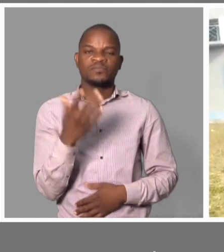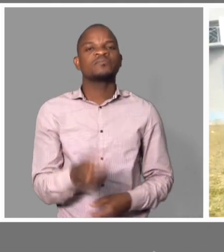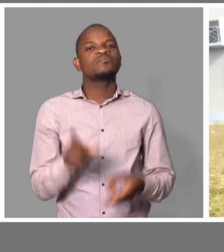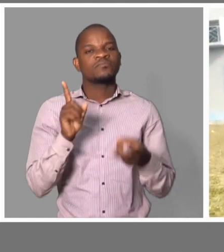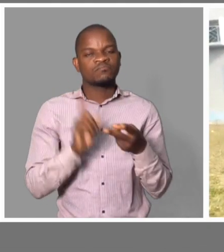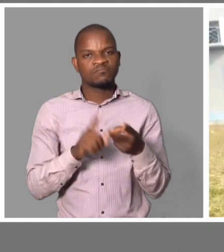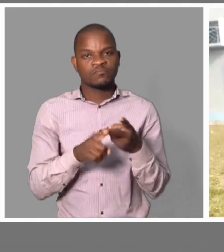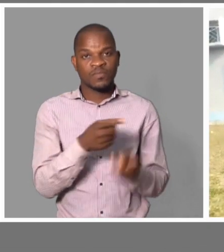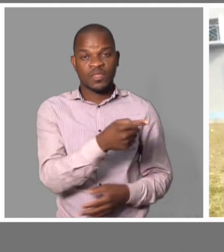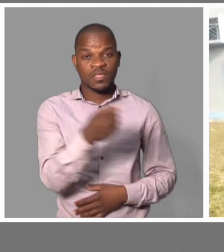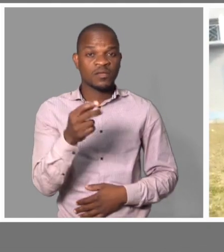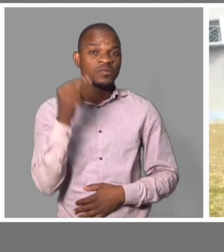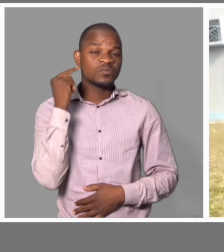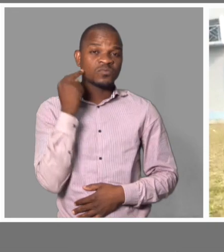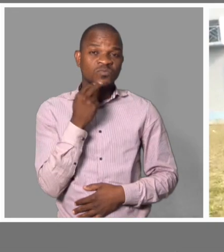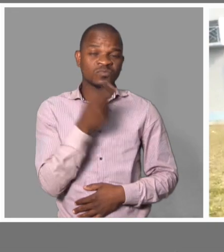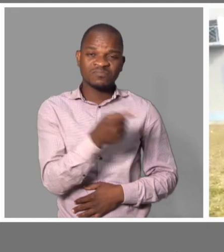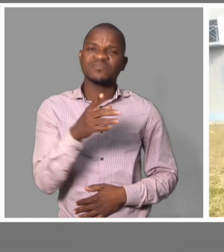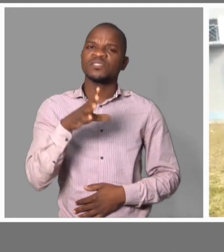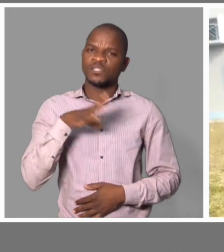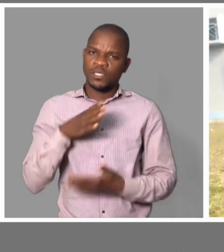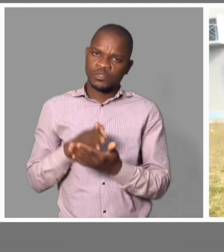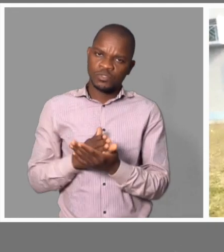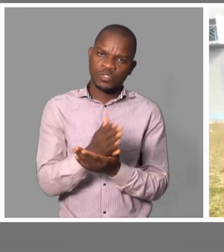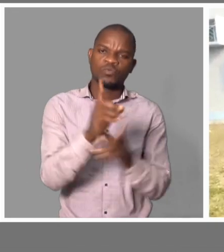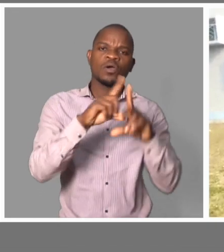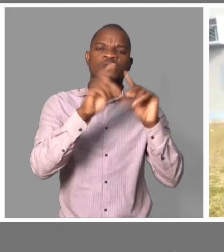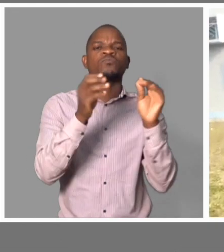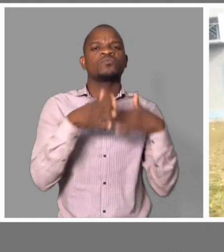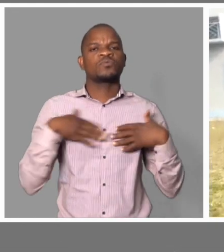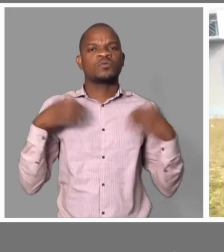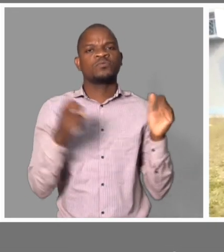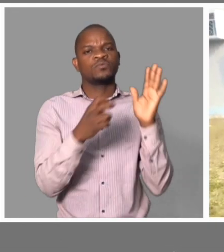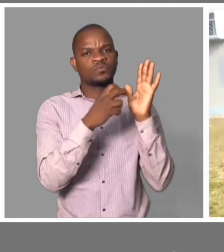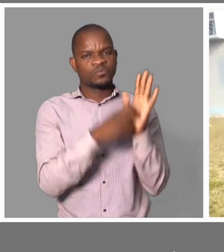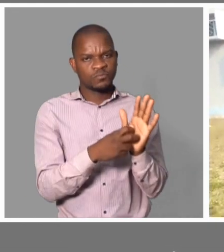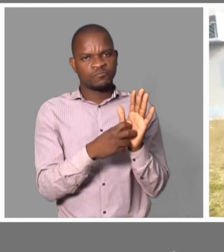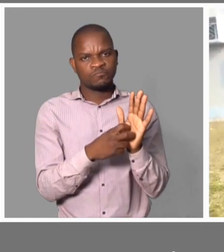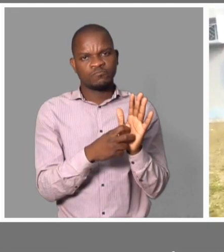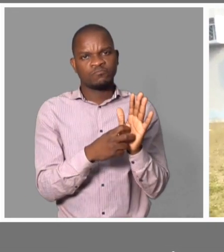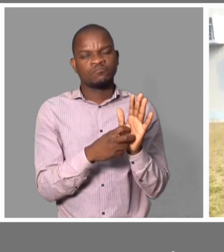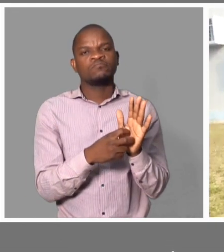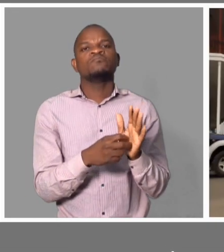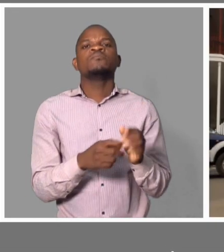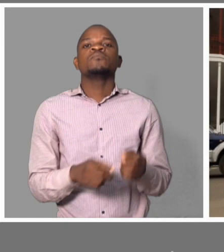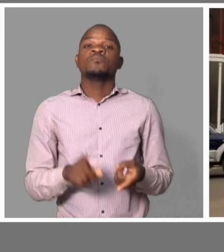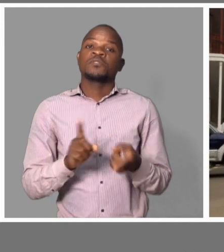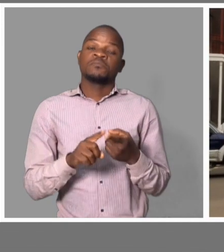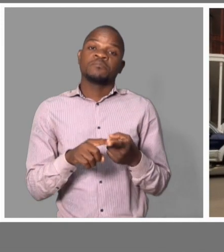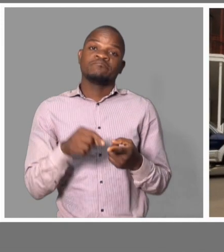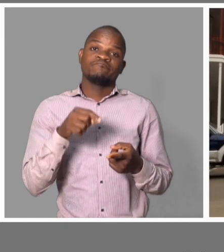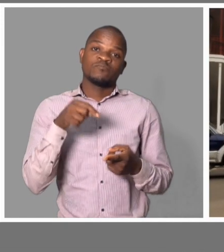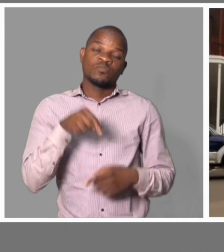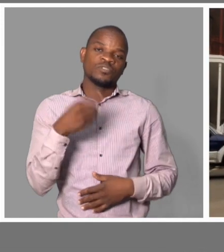E saber que este surdo também tem direito de saúde sexual às suas coisas. Foi